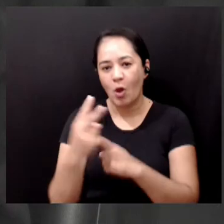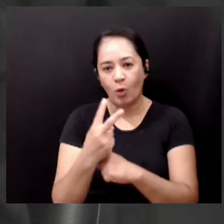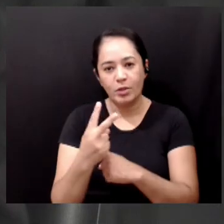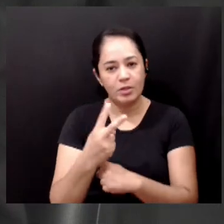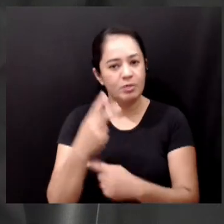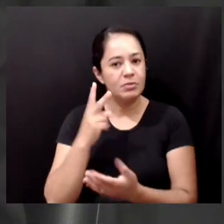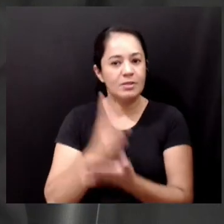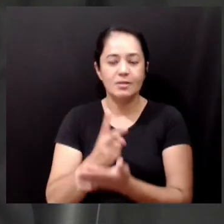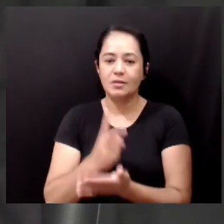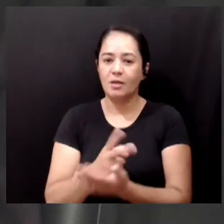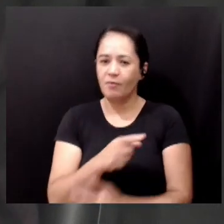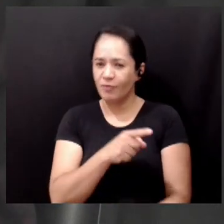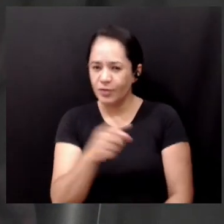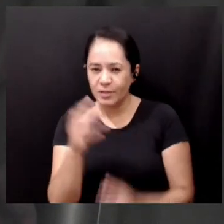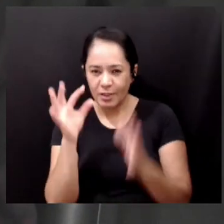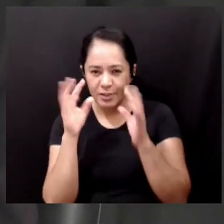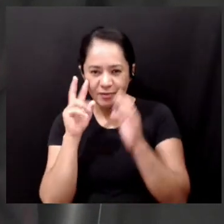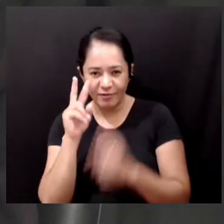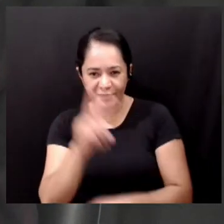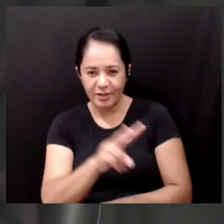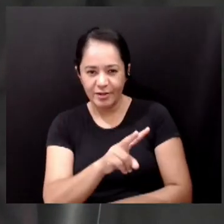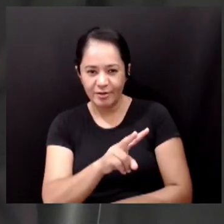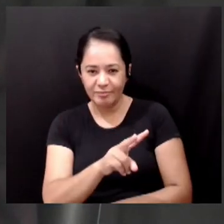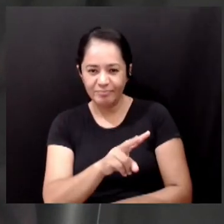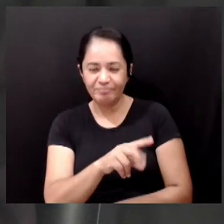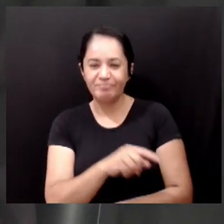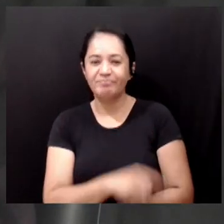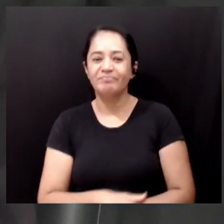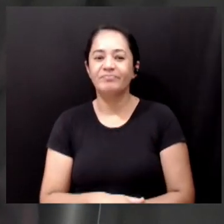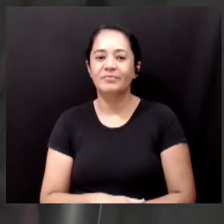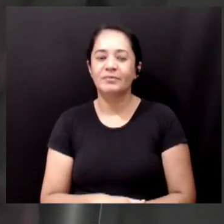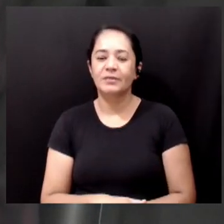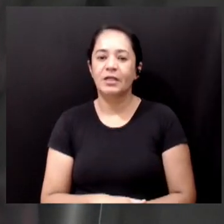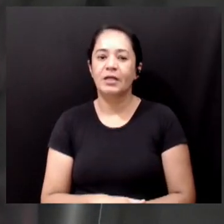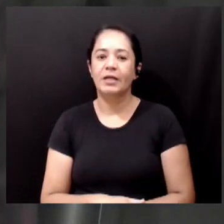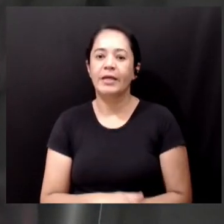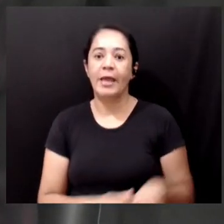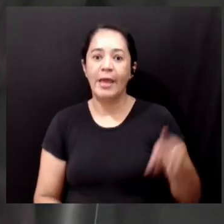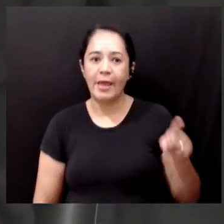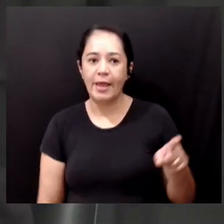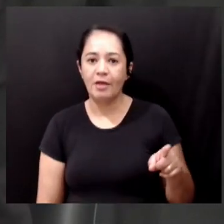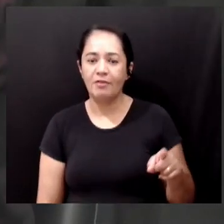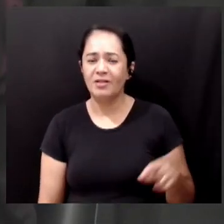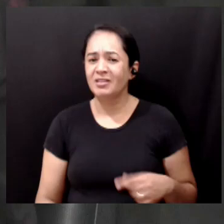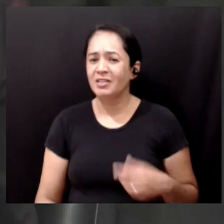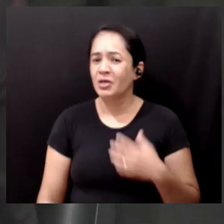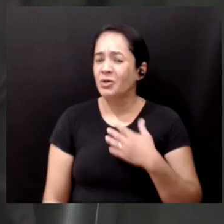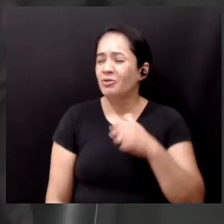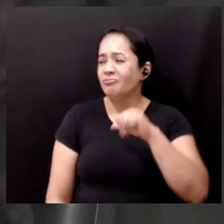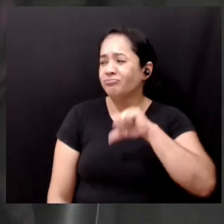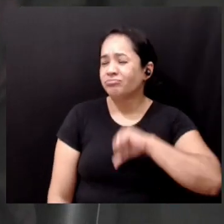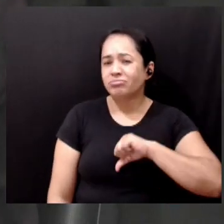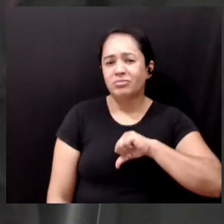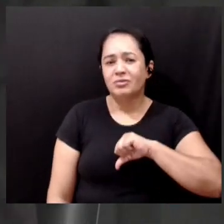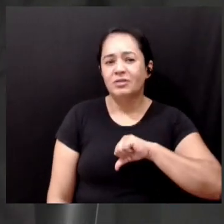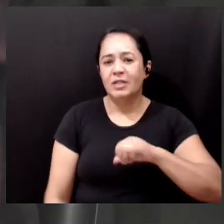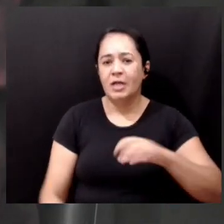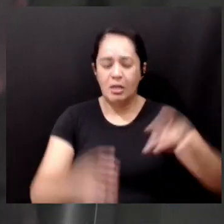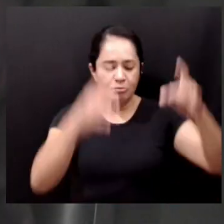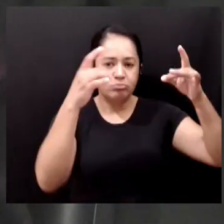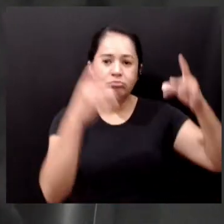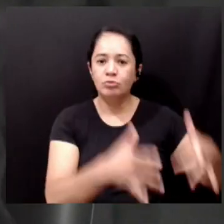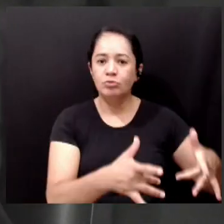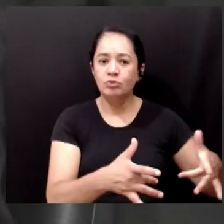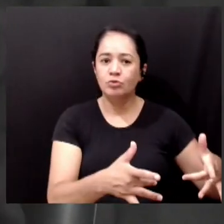agora nas imagens, ela é aquela que fala assim: eu tô passando mal. E ela larga tudo e sai correndo